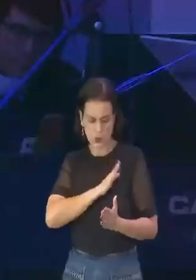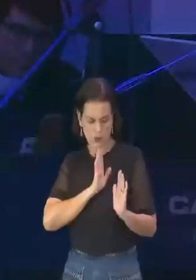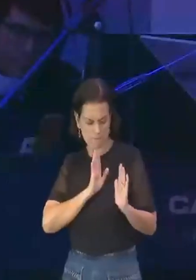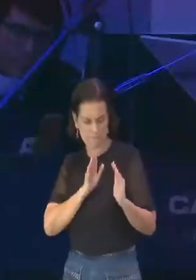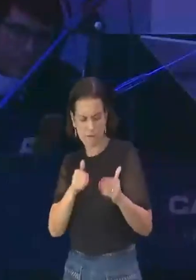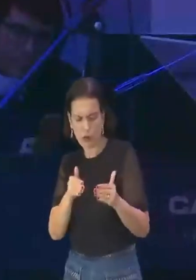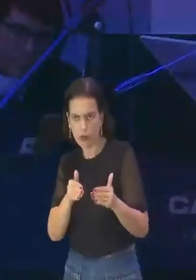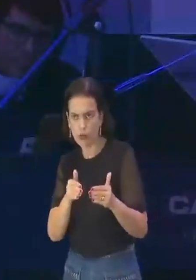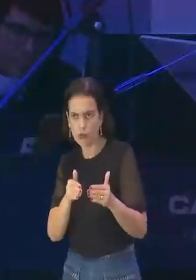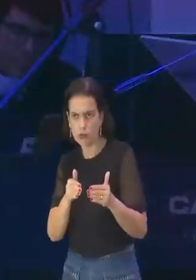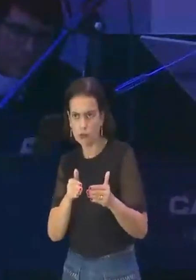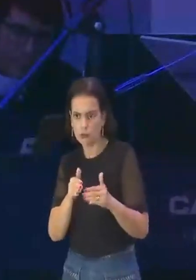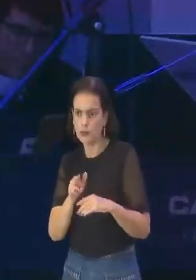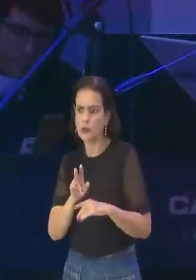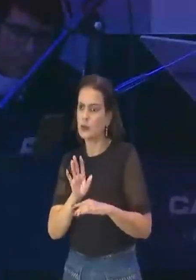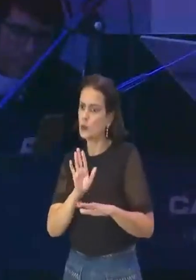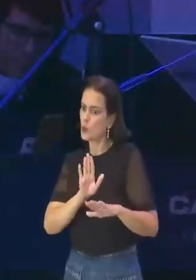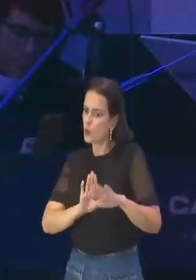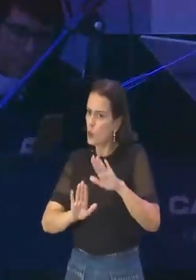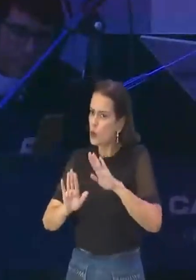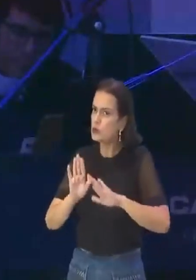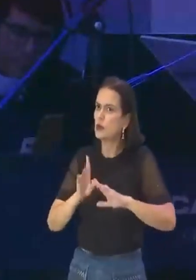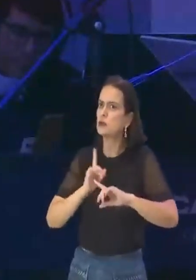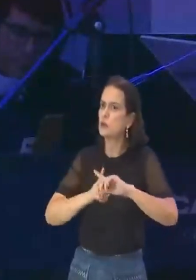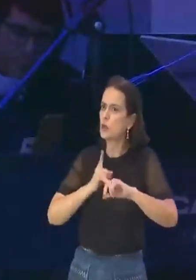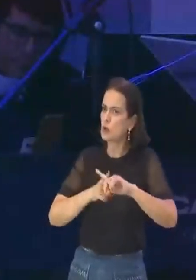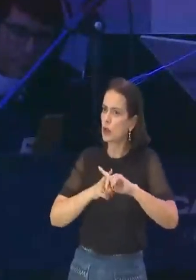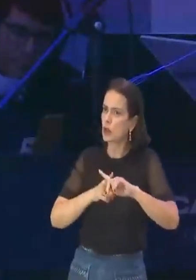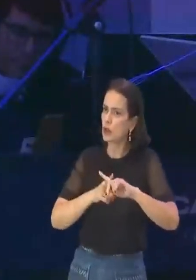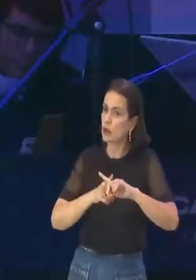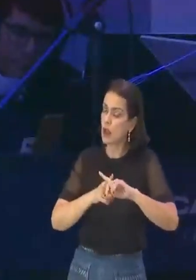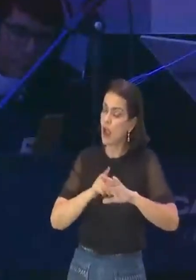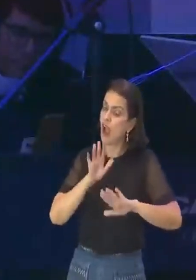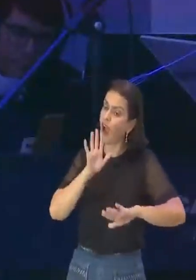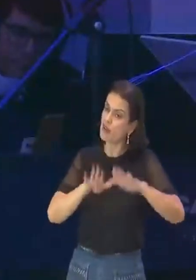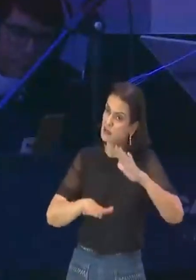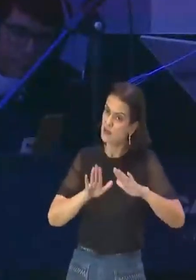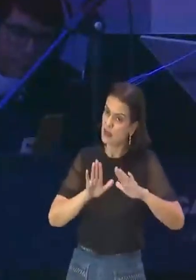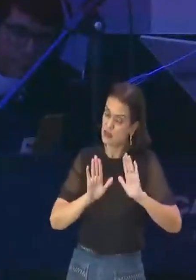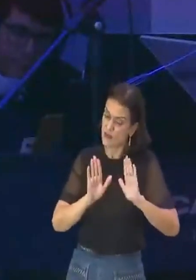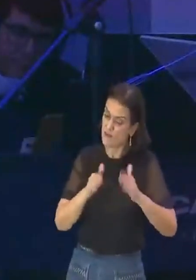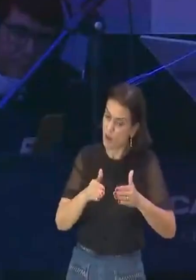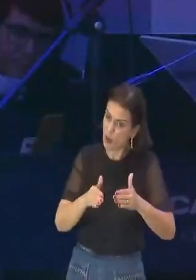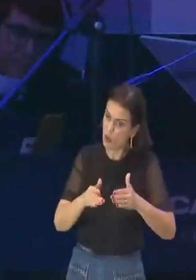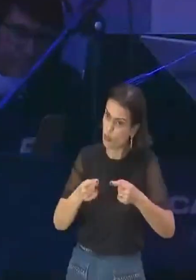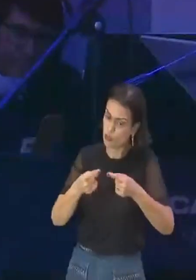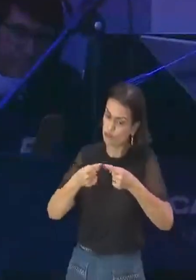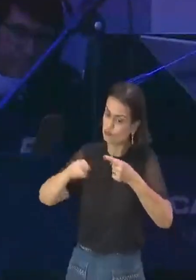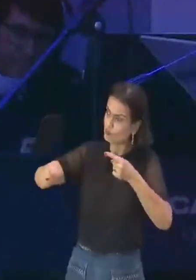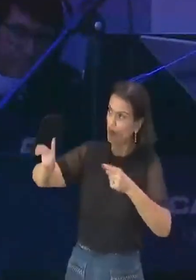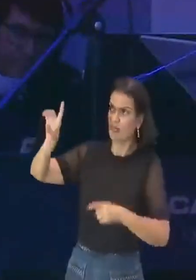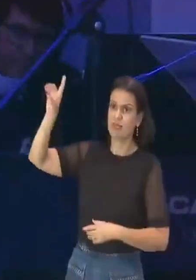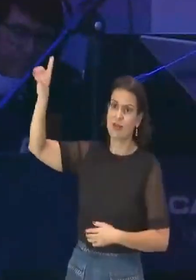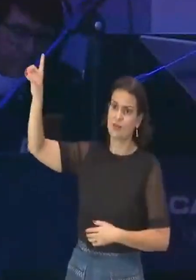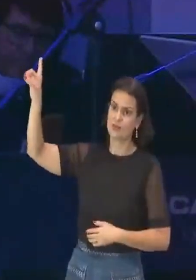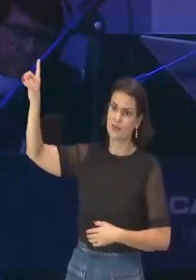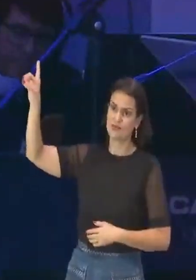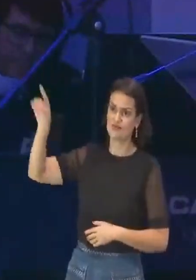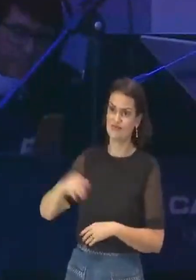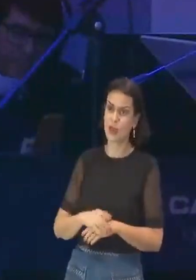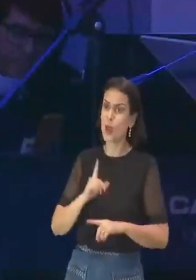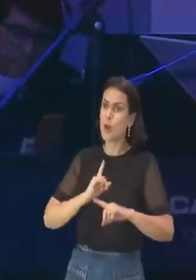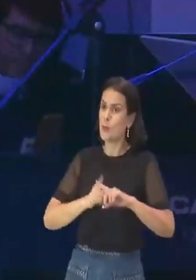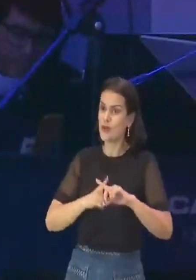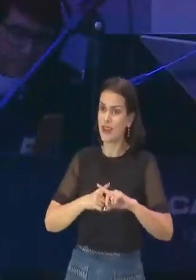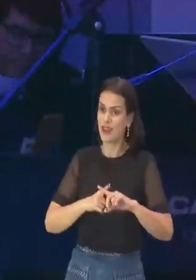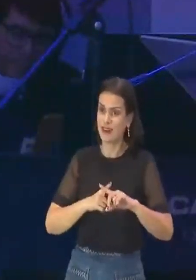nós devemos tomar cuidado, porque isso pode desagradar a Deus. Porque o nosso coração não pode estar nas coisas